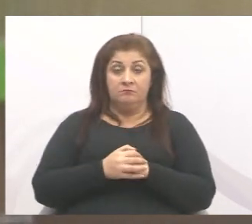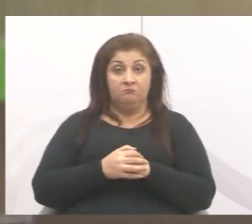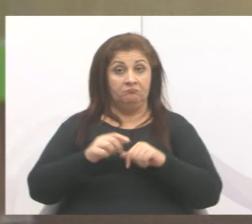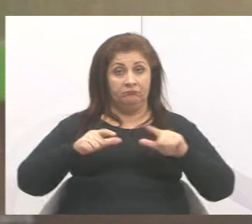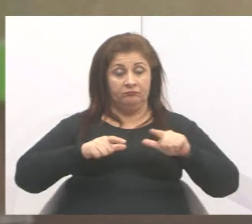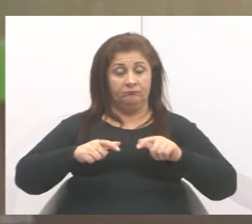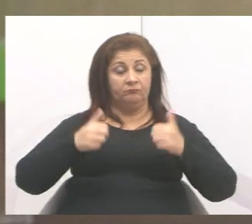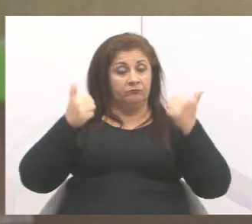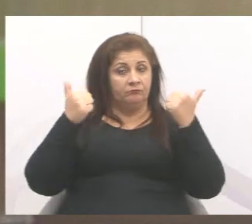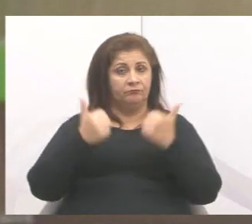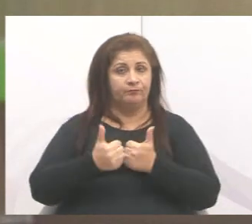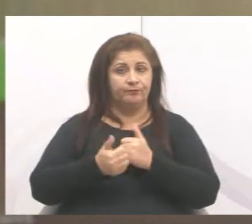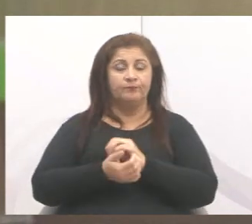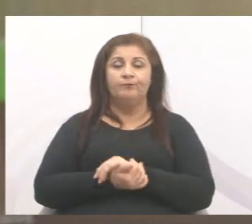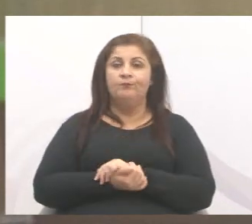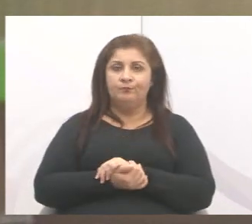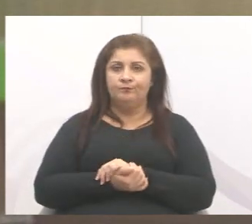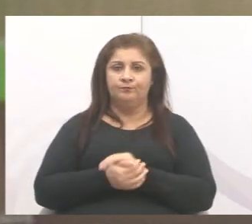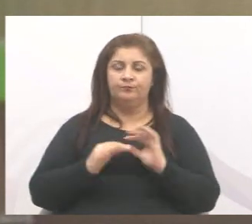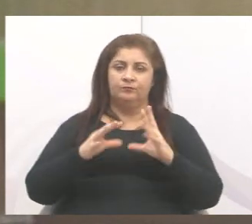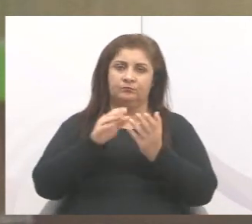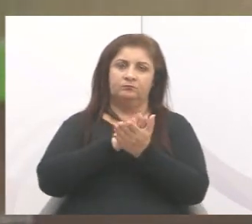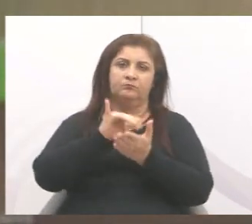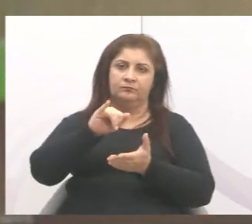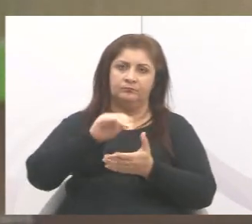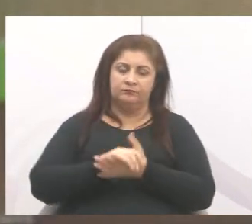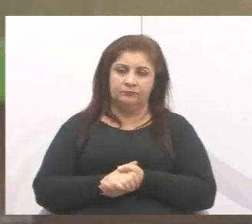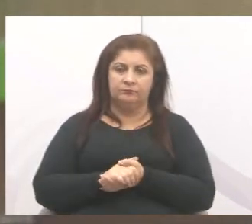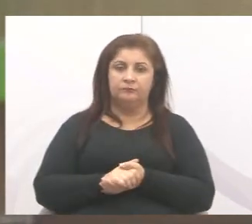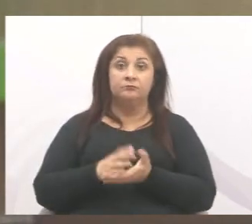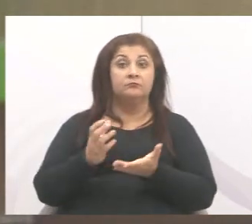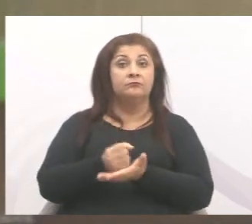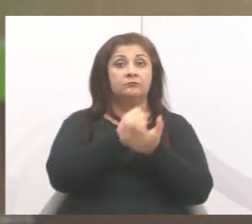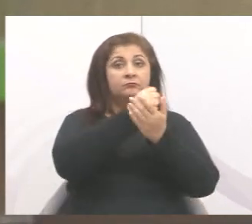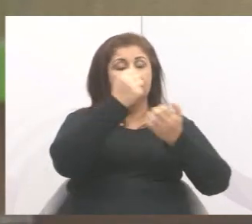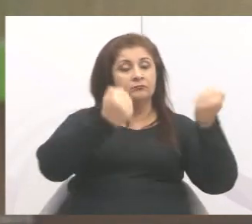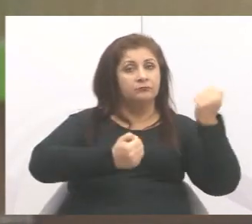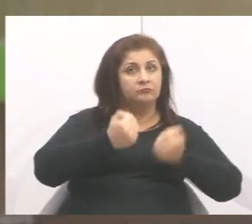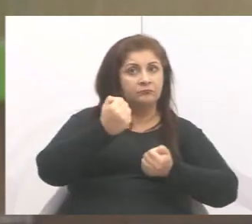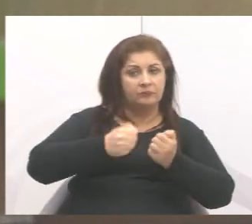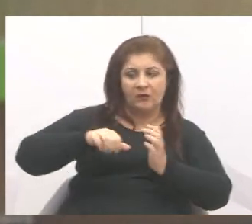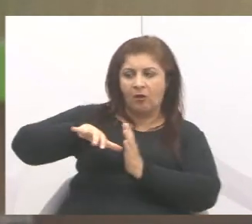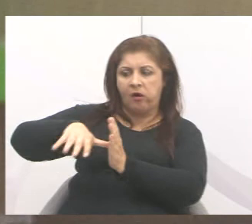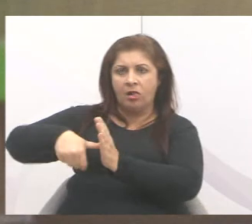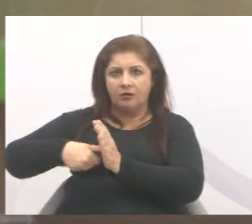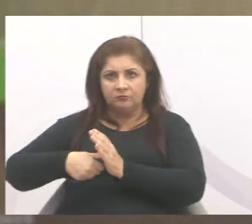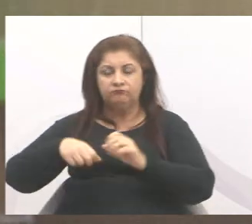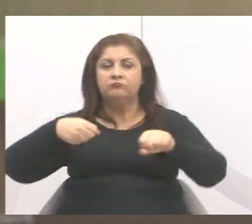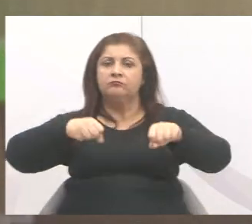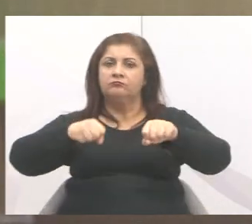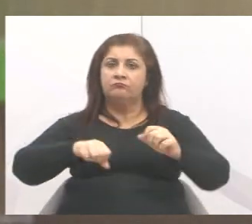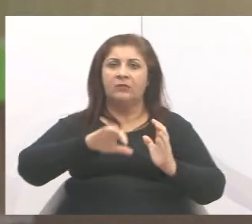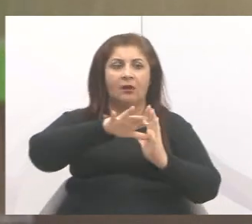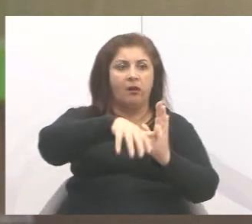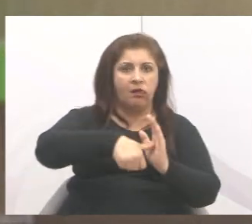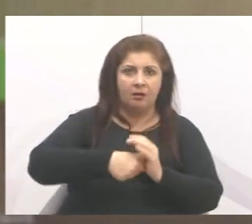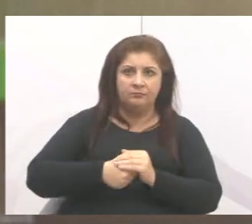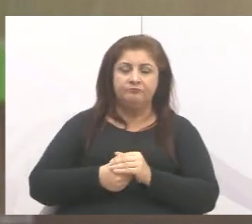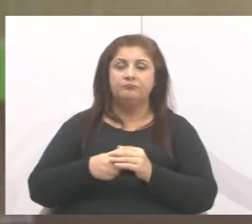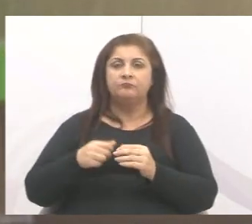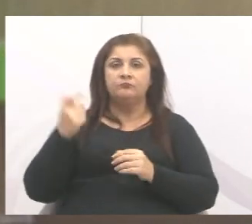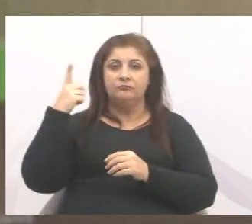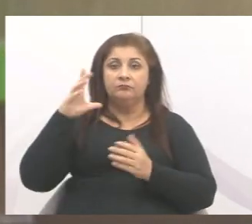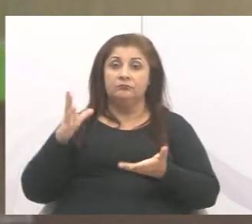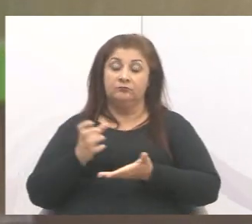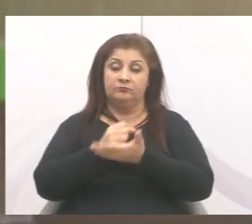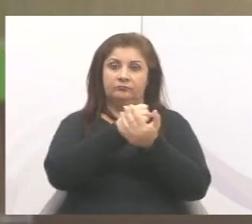excelente trabalho, né, na cidade de Jacareí, recuperado vários carros roubados, motos roubadas. As câmeras